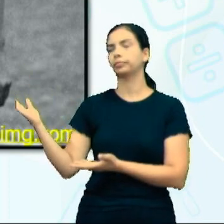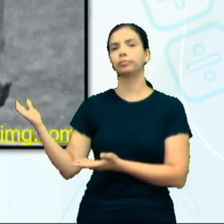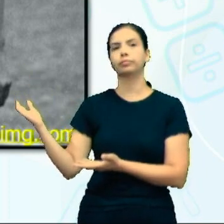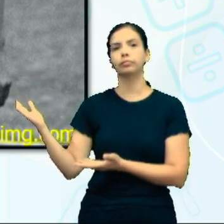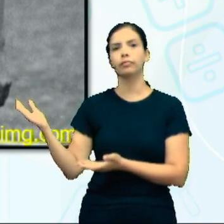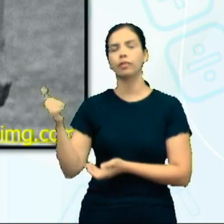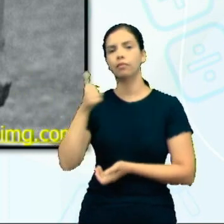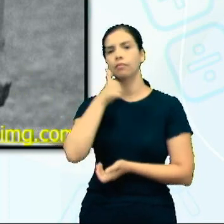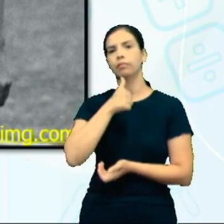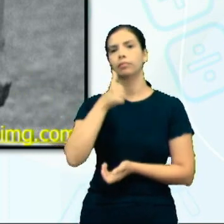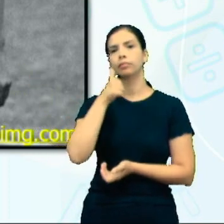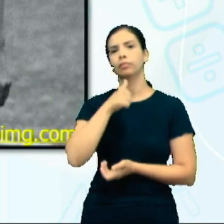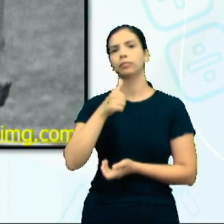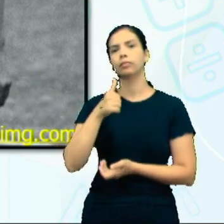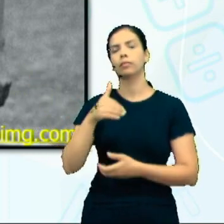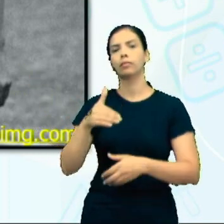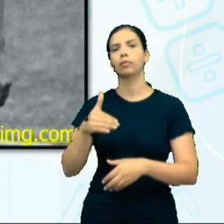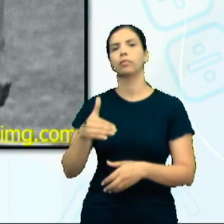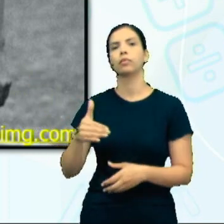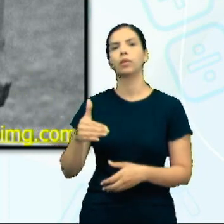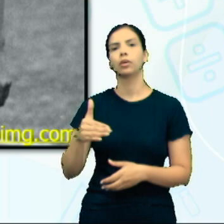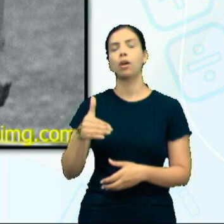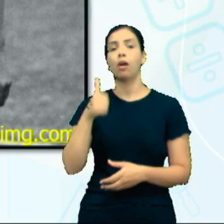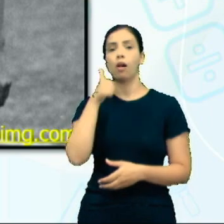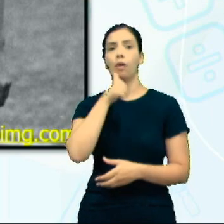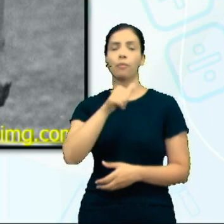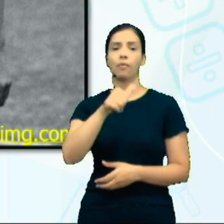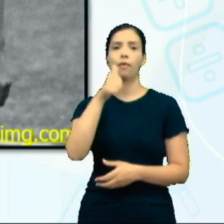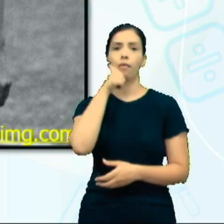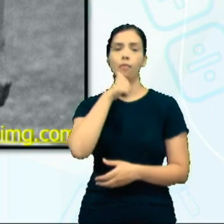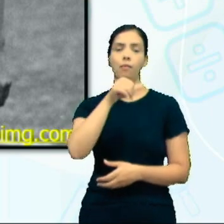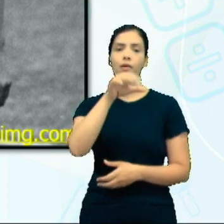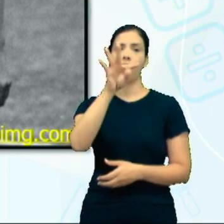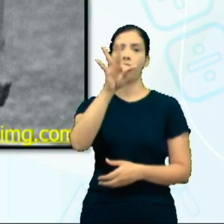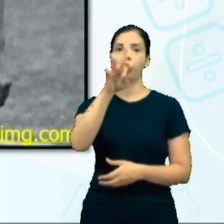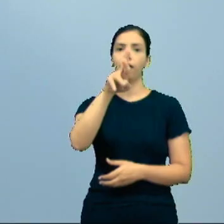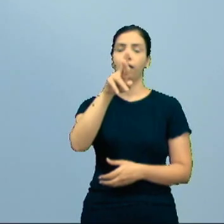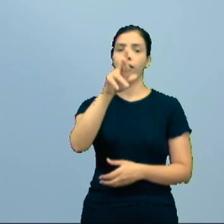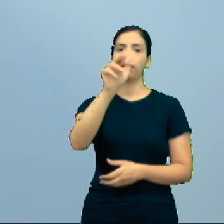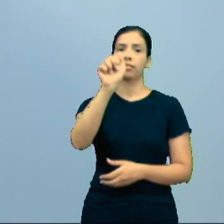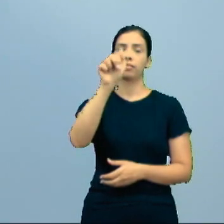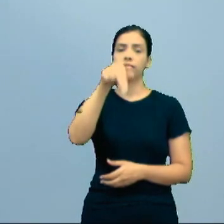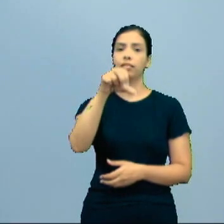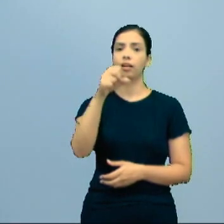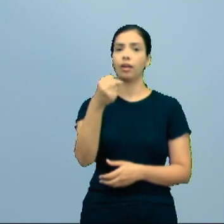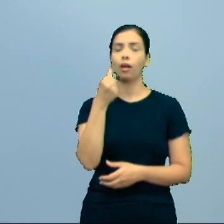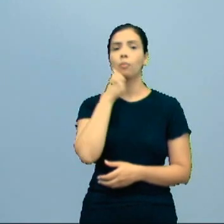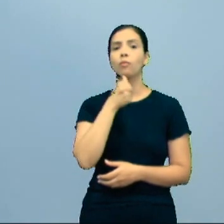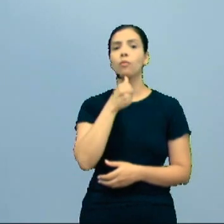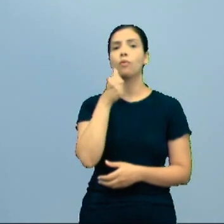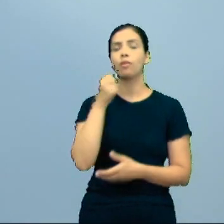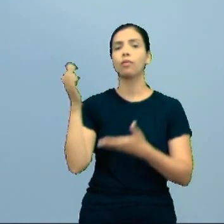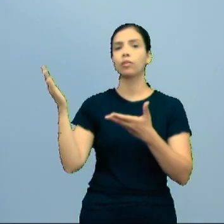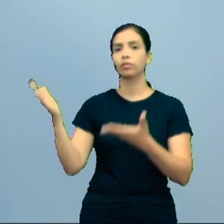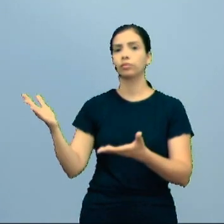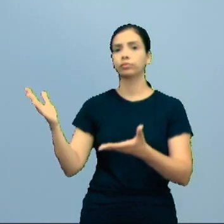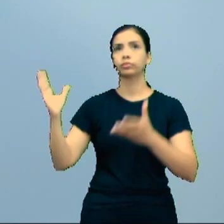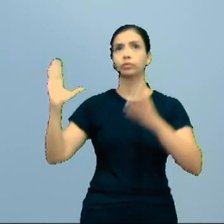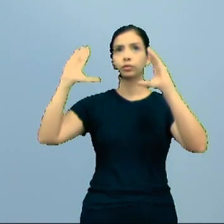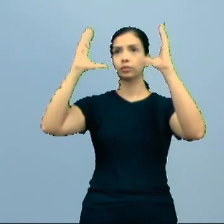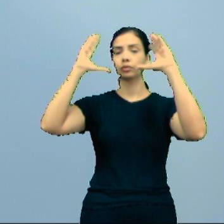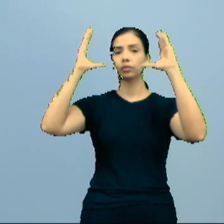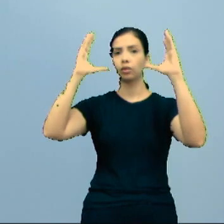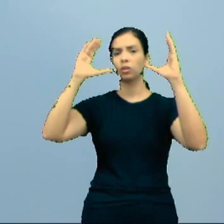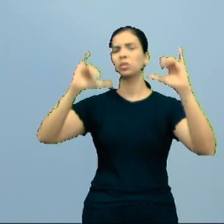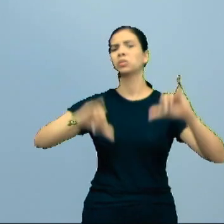jogadora transexual, uma mulher trans, Tiffany, que é jogadora de vôlei e sofreu vários preconceitos, vários